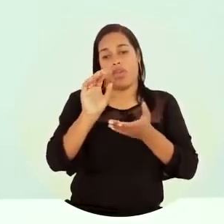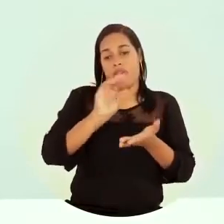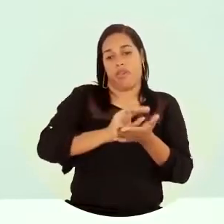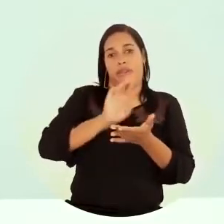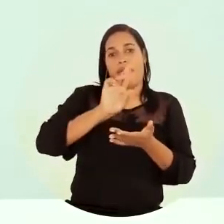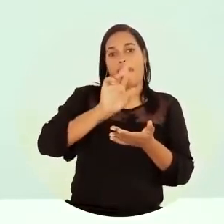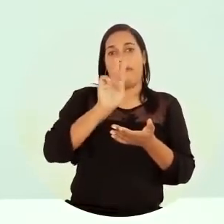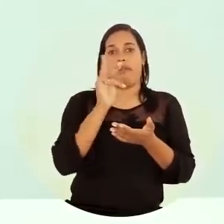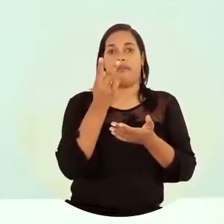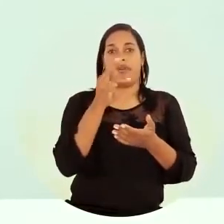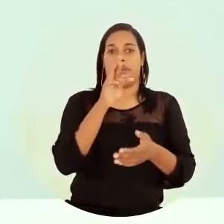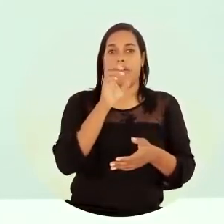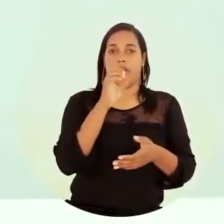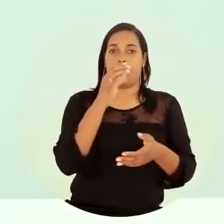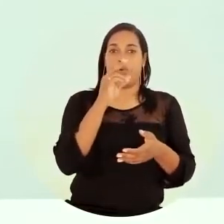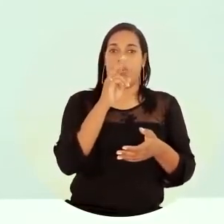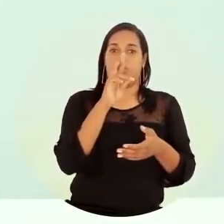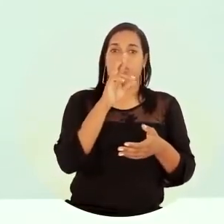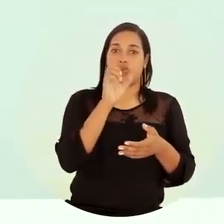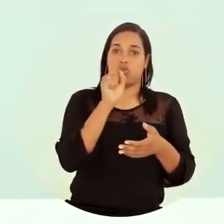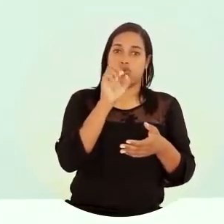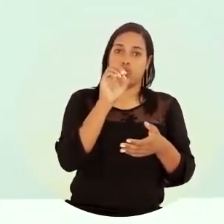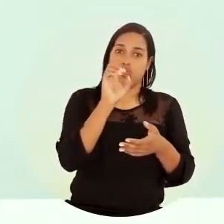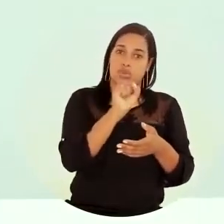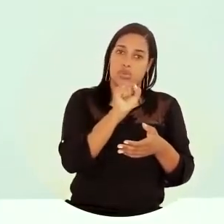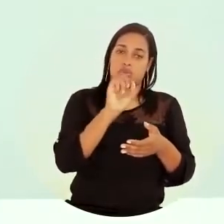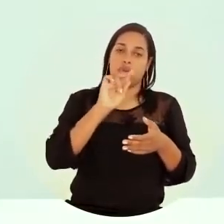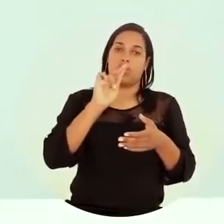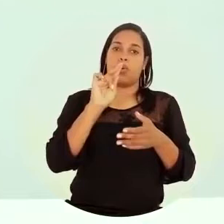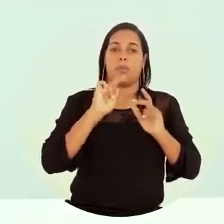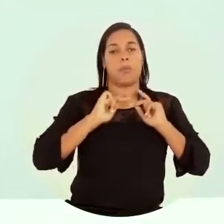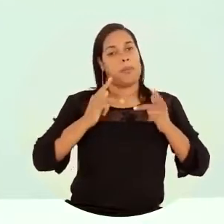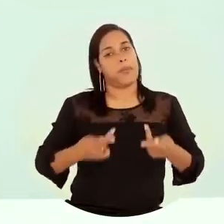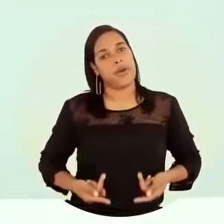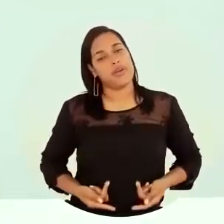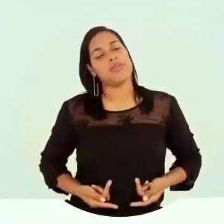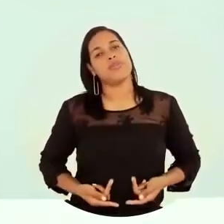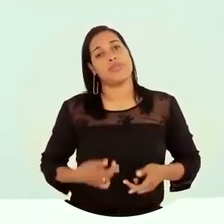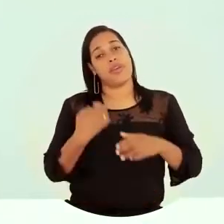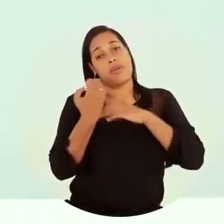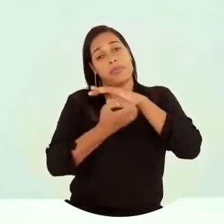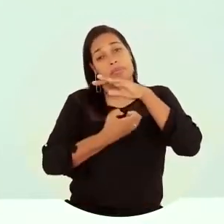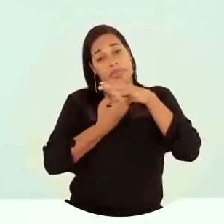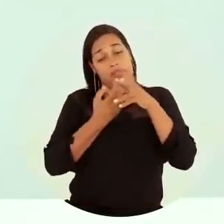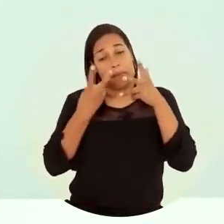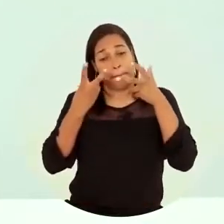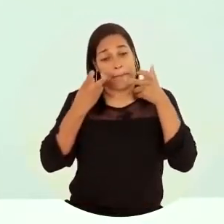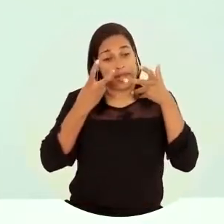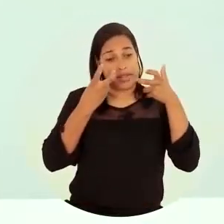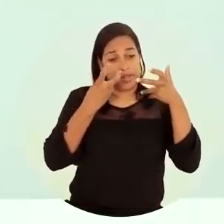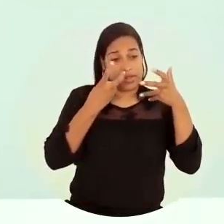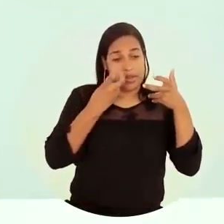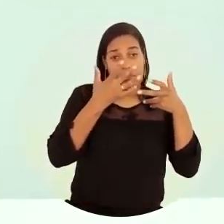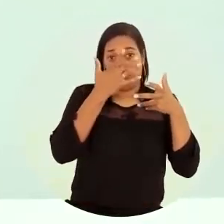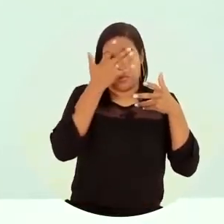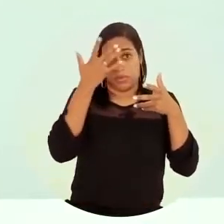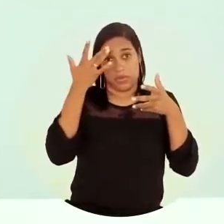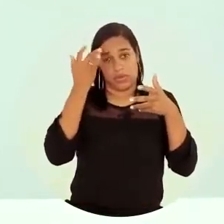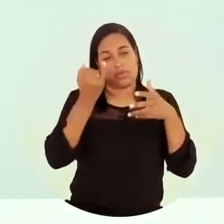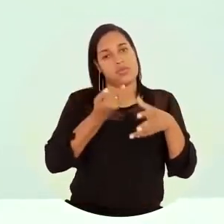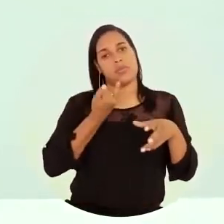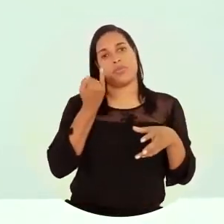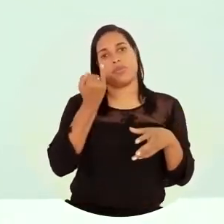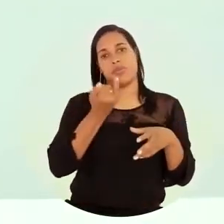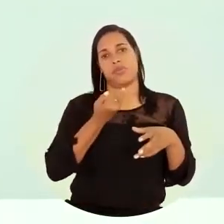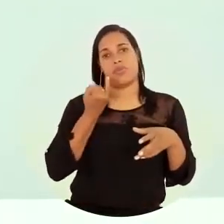pessoas eram muito importantes para os seus resultados. E aí começou a se trabalhar com gestão de pessoas, onde se começou a avaliar